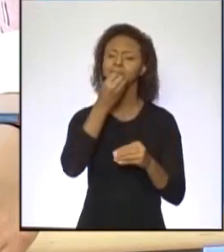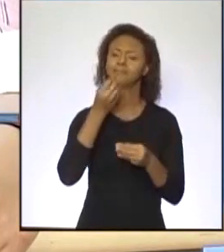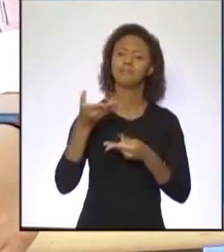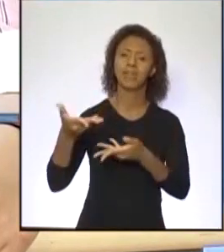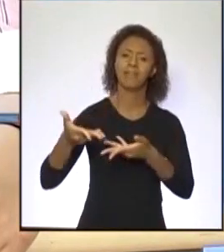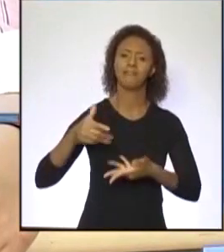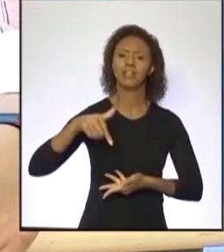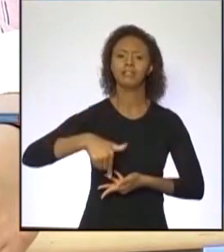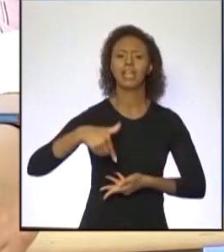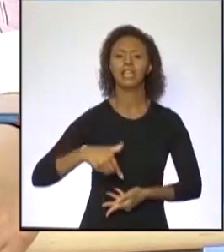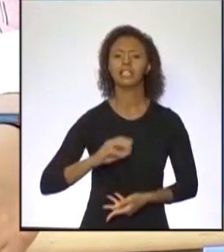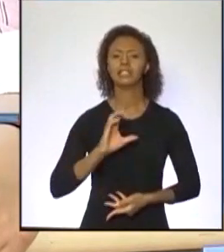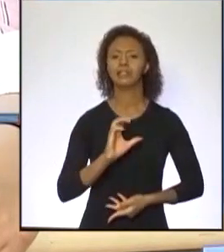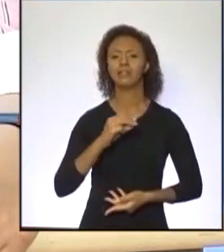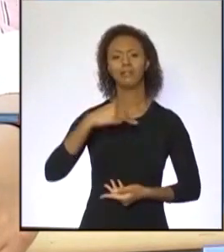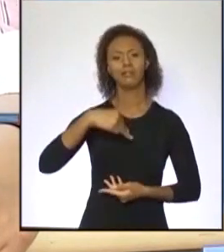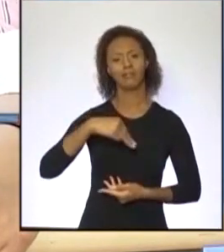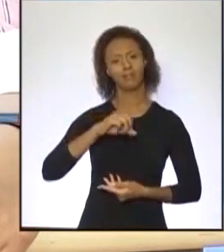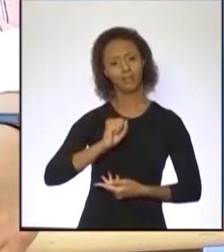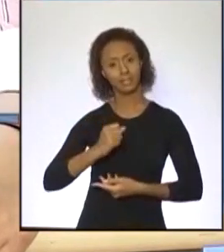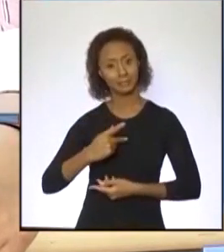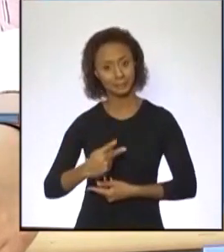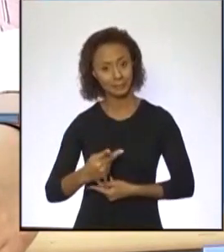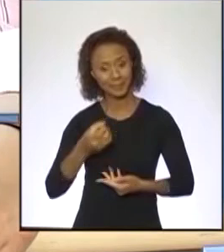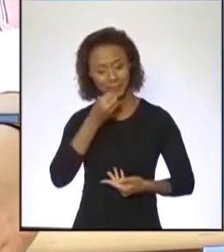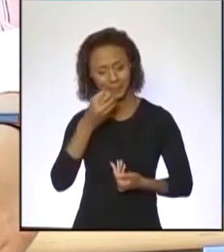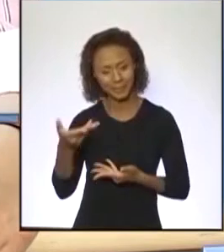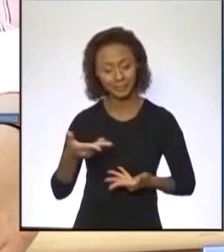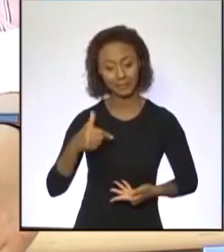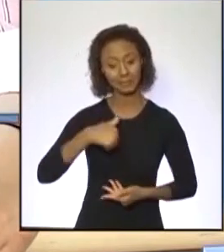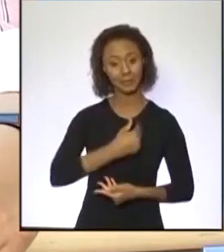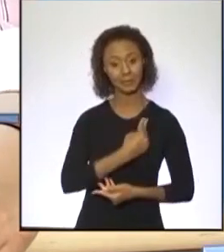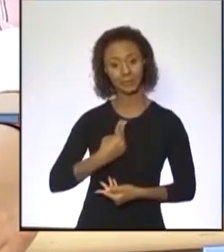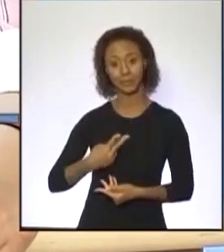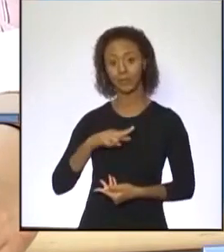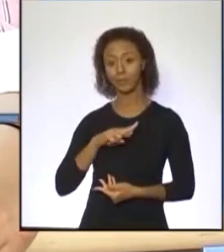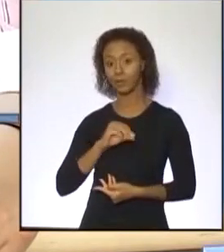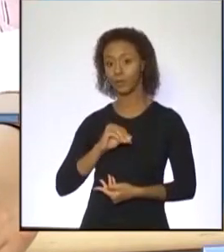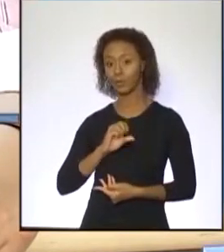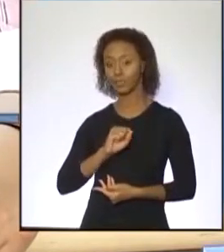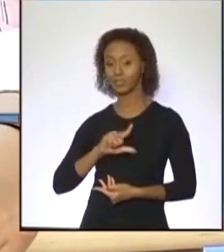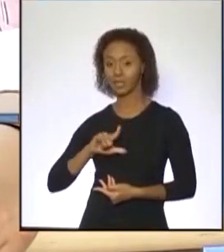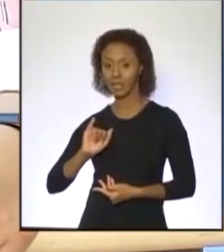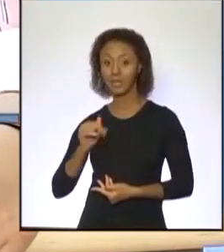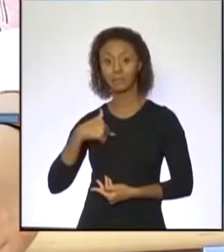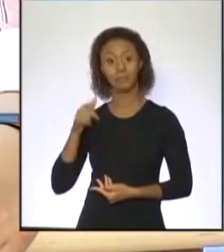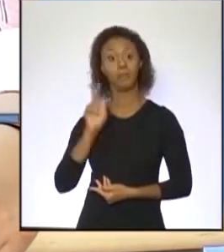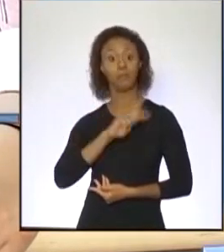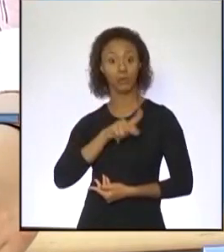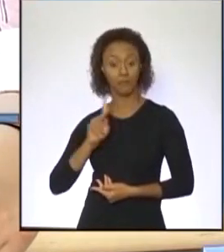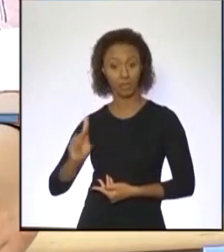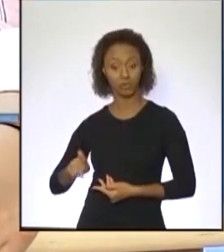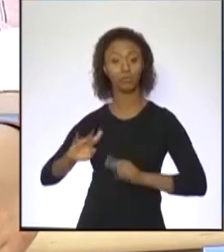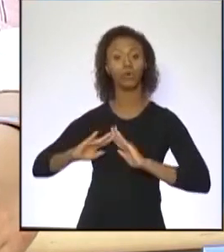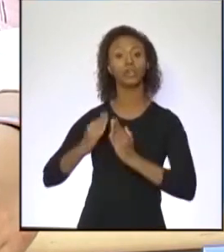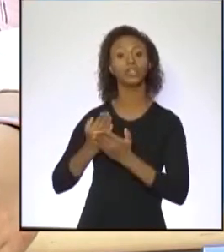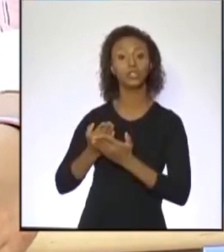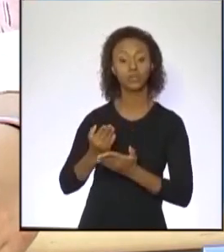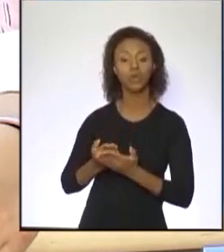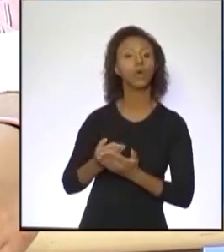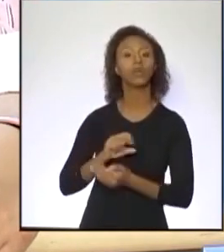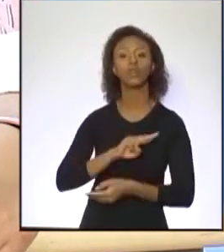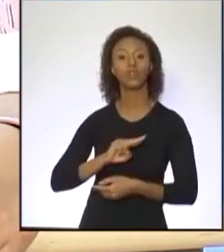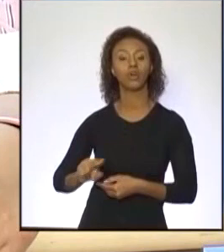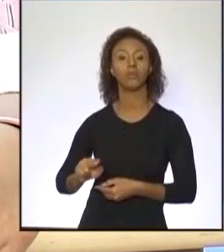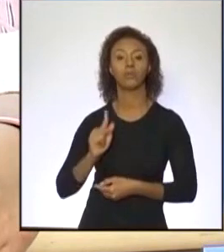Centro de Mídias do Estado de São Paulo. Meu nome é Roseli, eu sou professora da rede oficial da Escola Professor